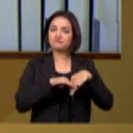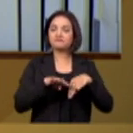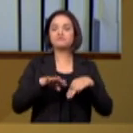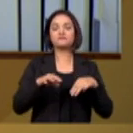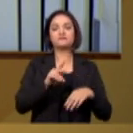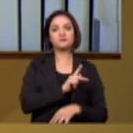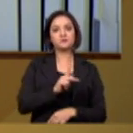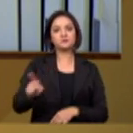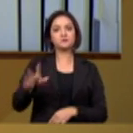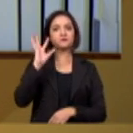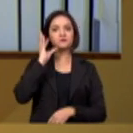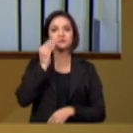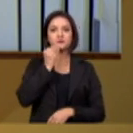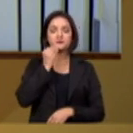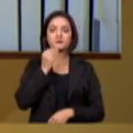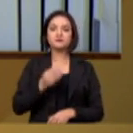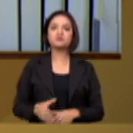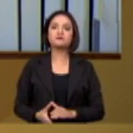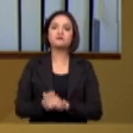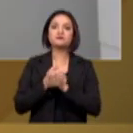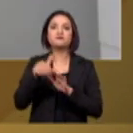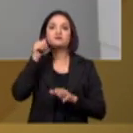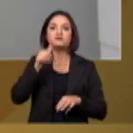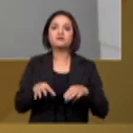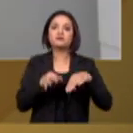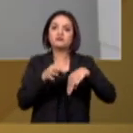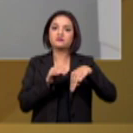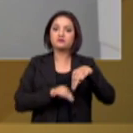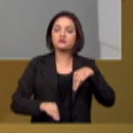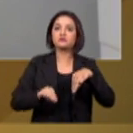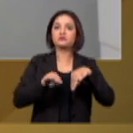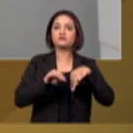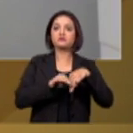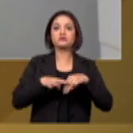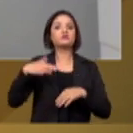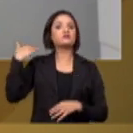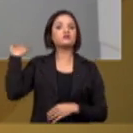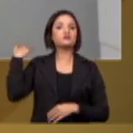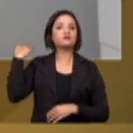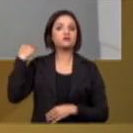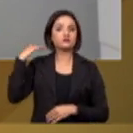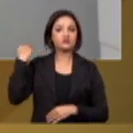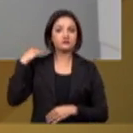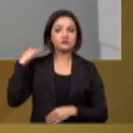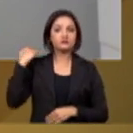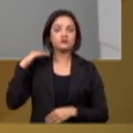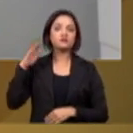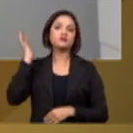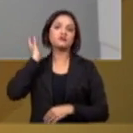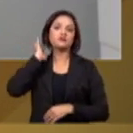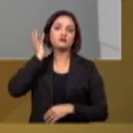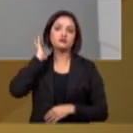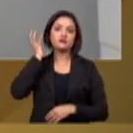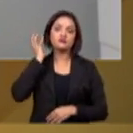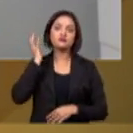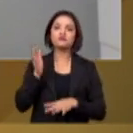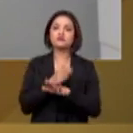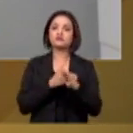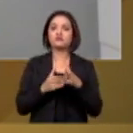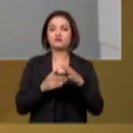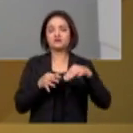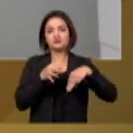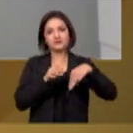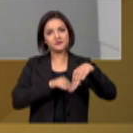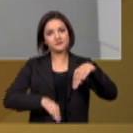difícil mas as ministras esse rosa veiga excelentíssimos senhores ministros ou conheça grátis